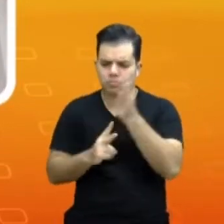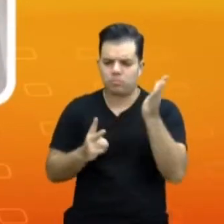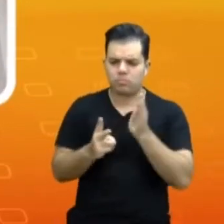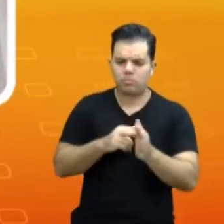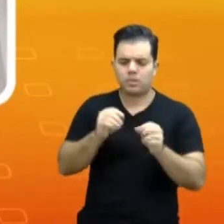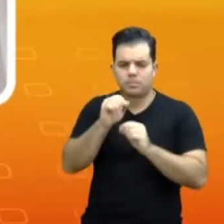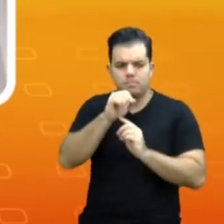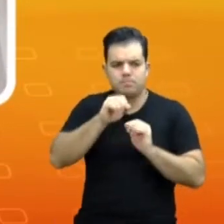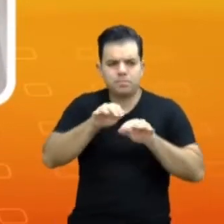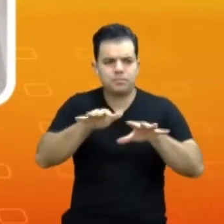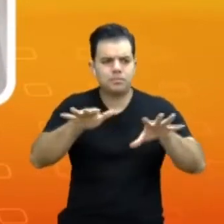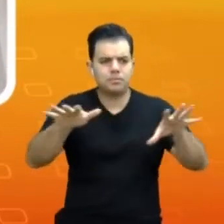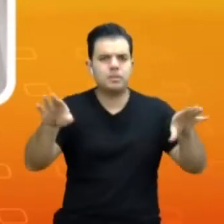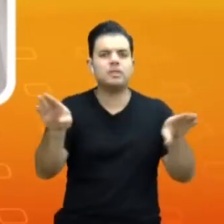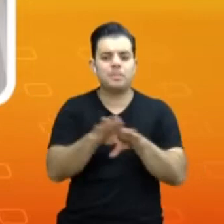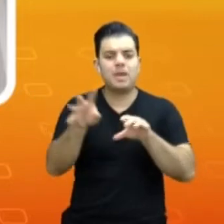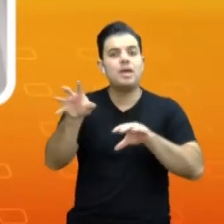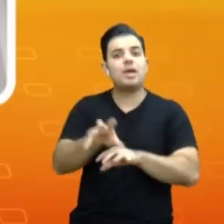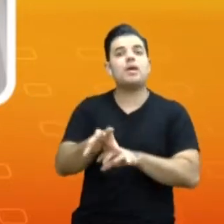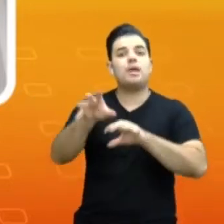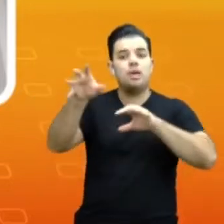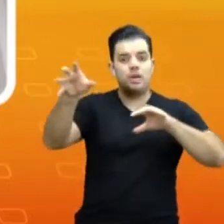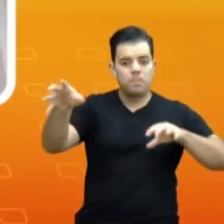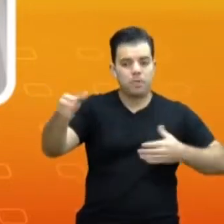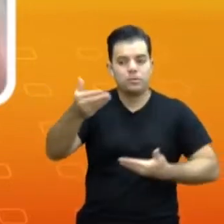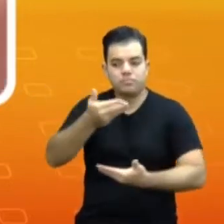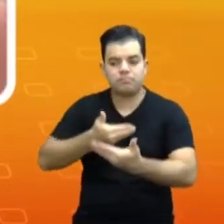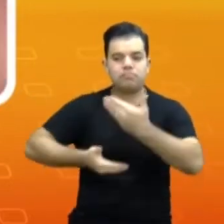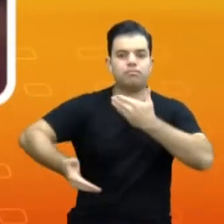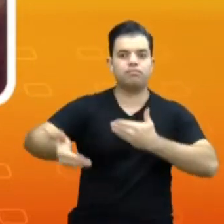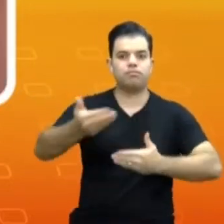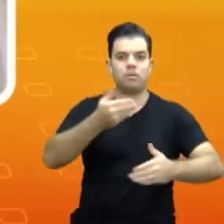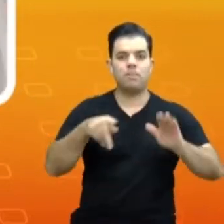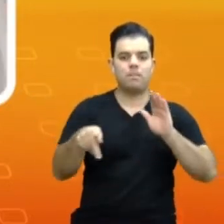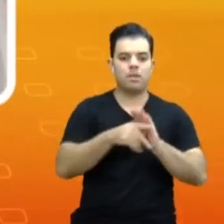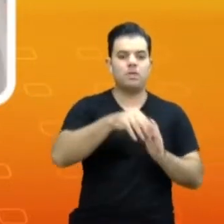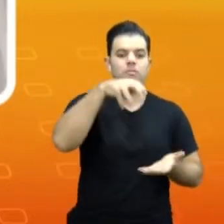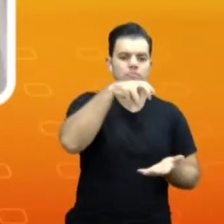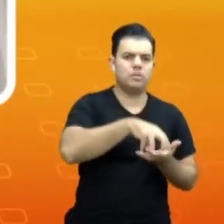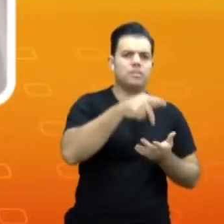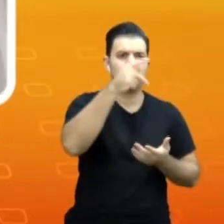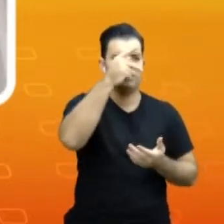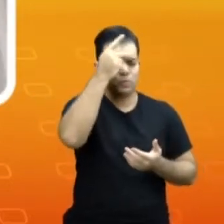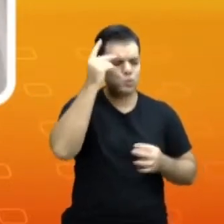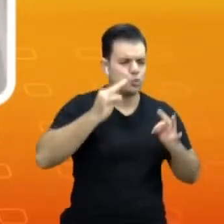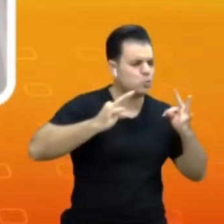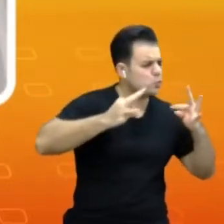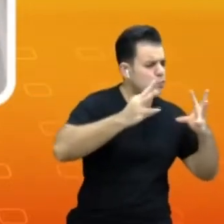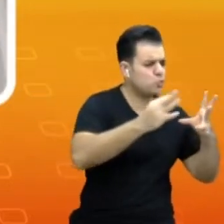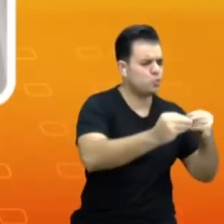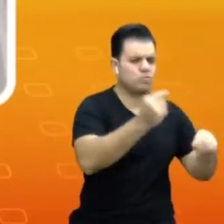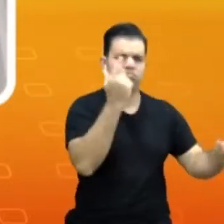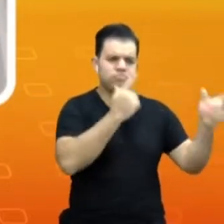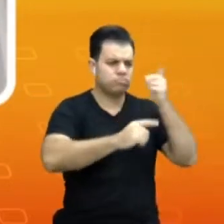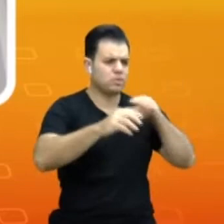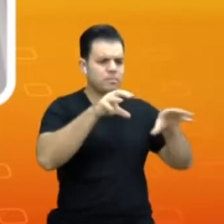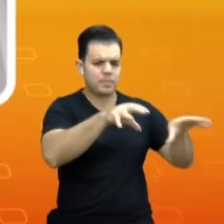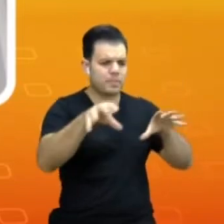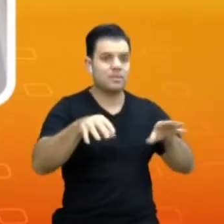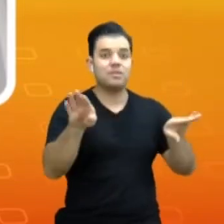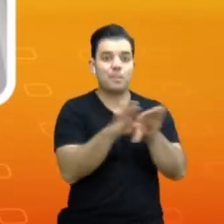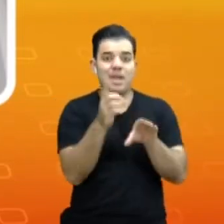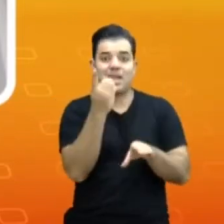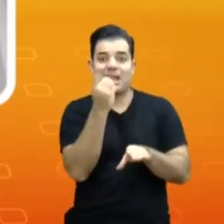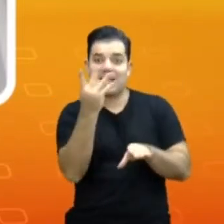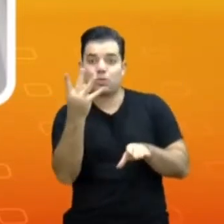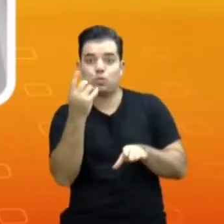e ter a possibilidade de um remoto e comutação de matriz, onde eu tinha todas as minhas fontes e 14 sinais de